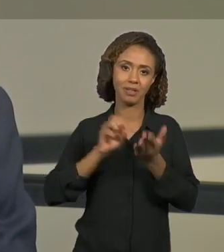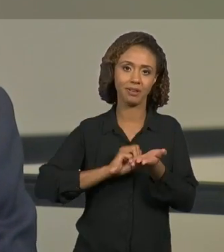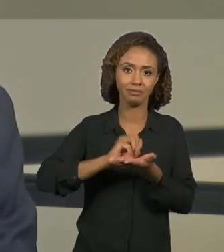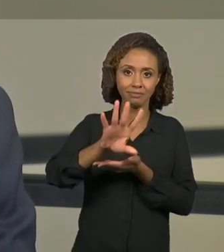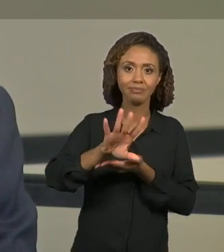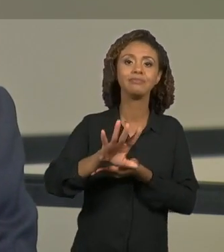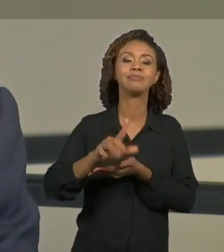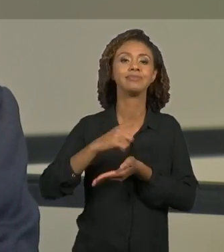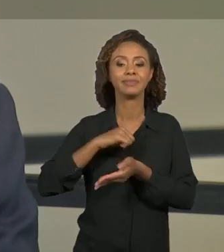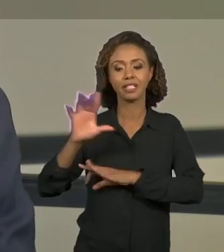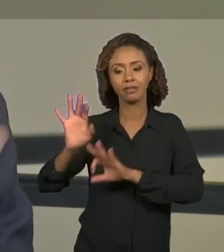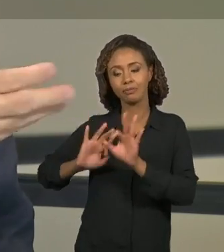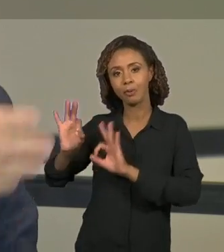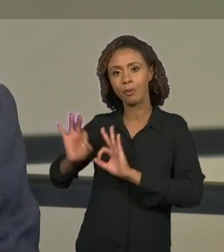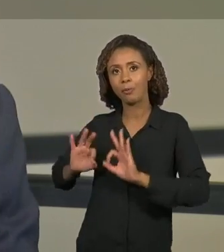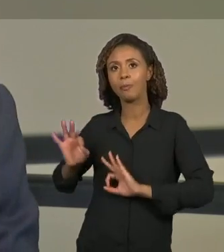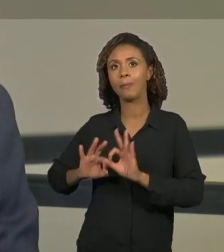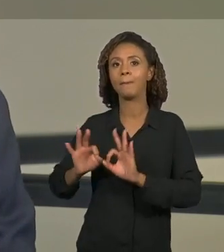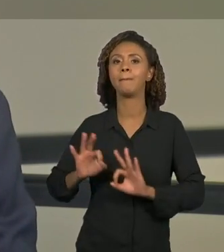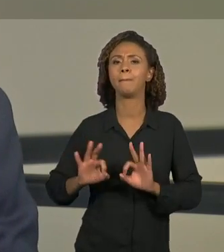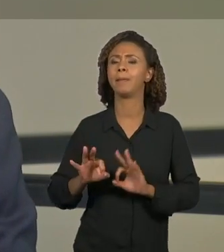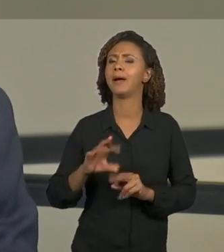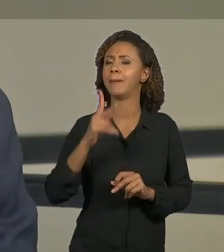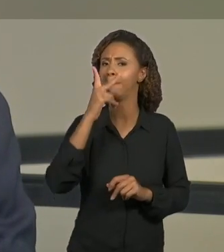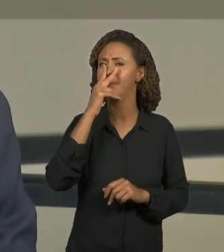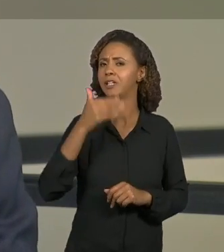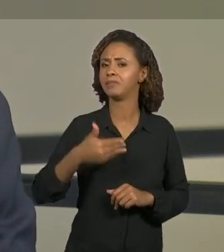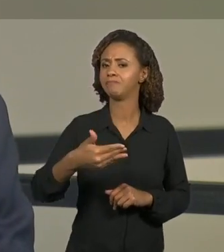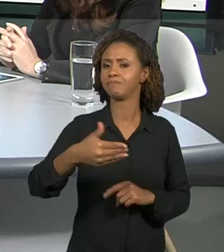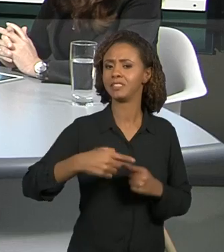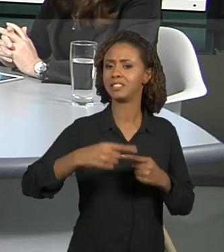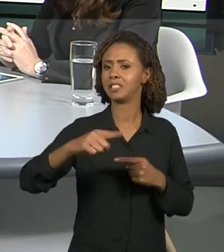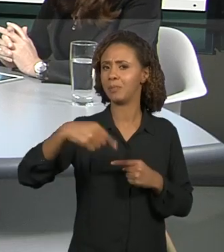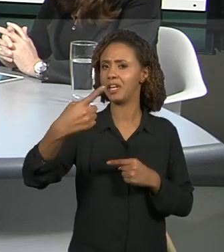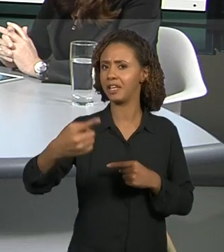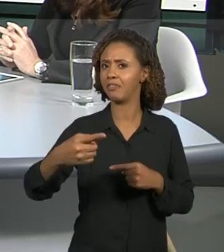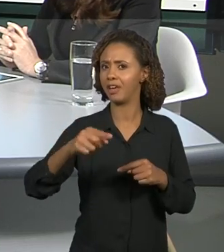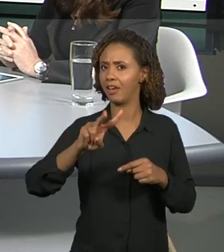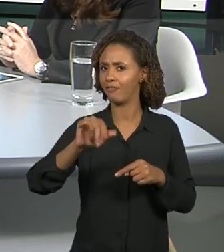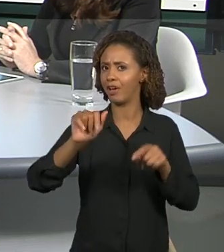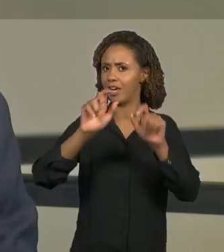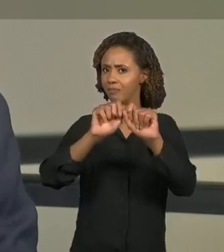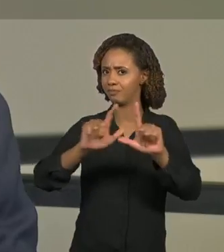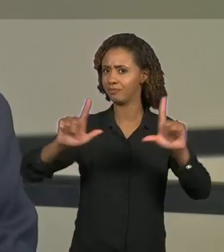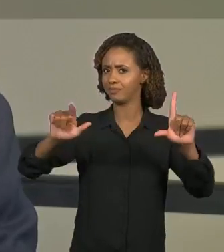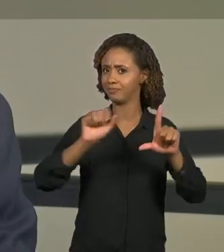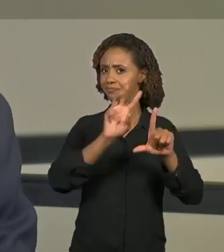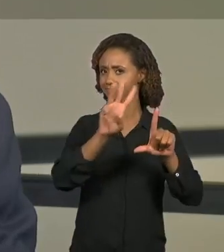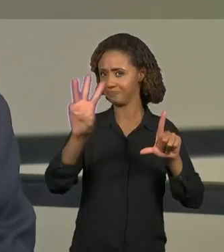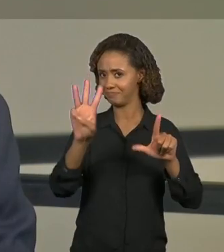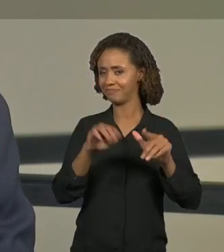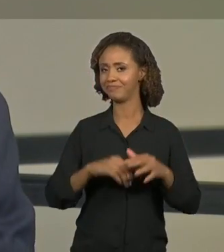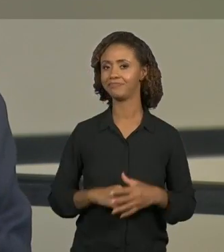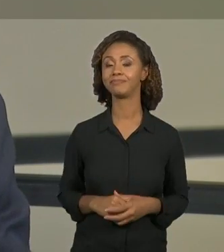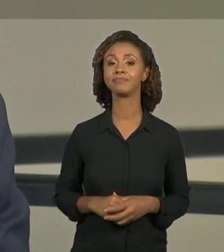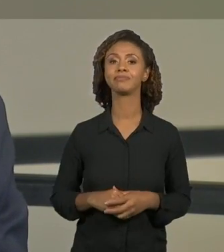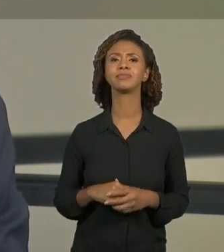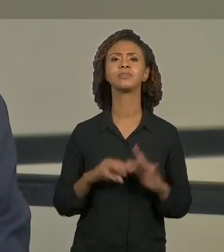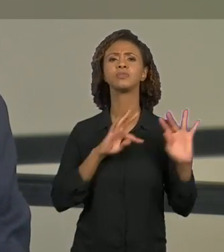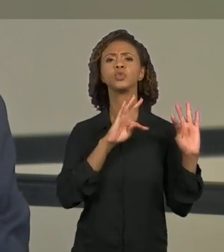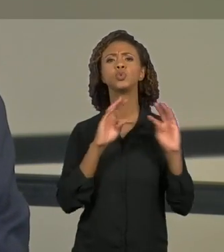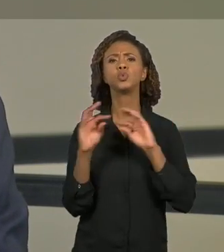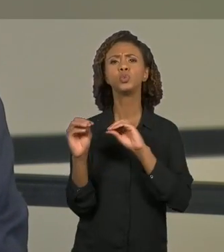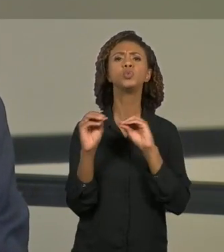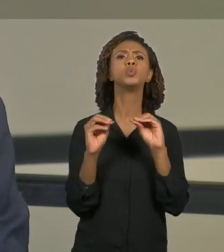toda essa estruturação eles vão colocando no ar mas deve entrar na parte da próxima semana eu e o universo tá eles vão receber certinho